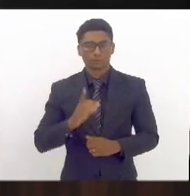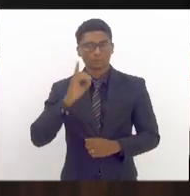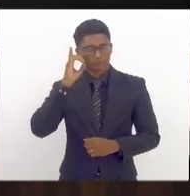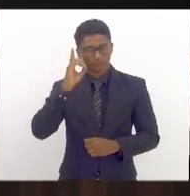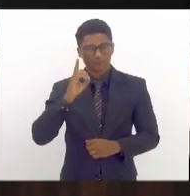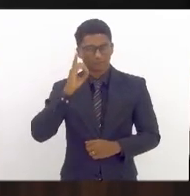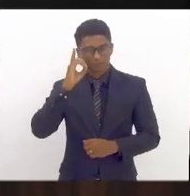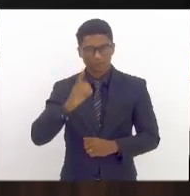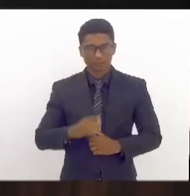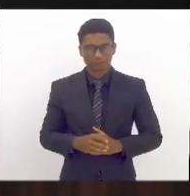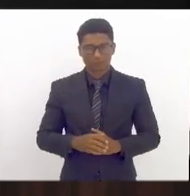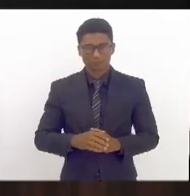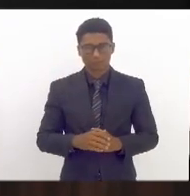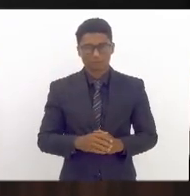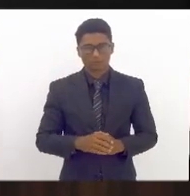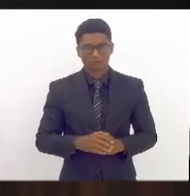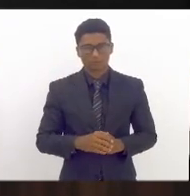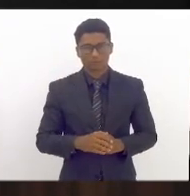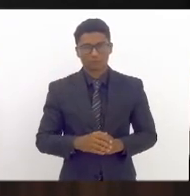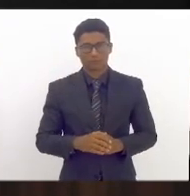deputado,